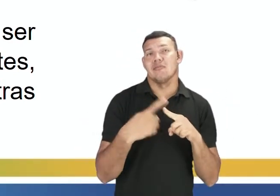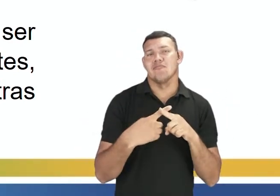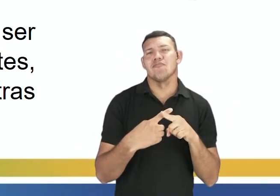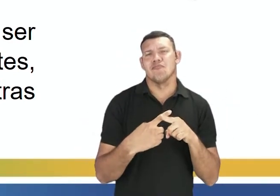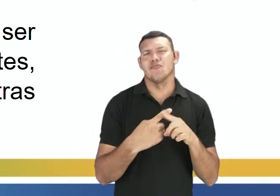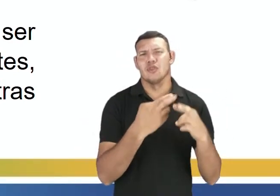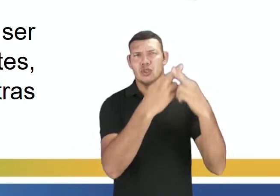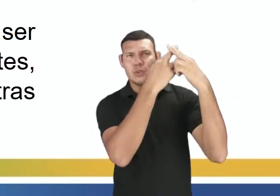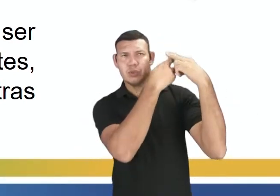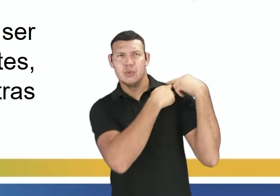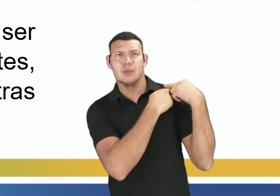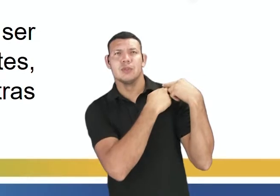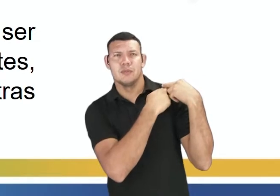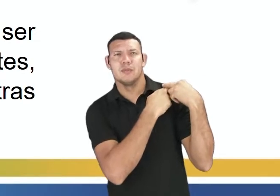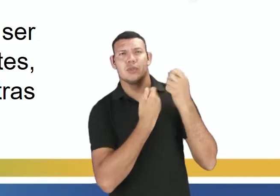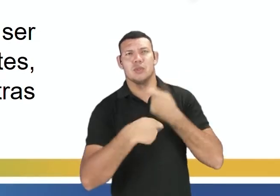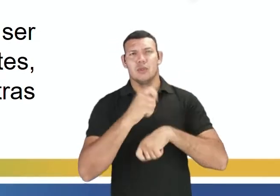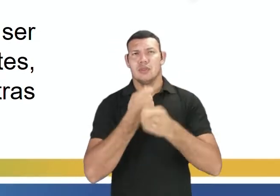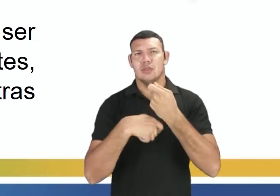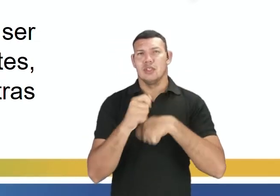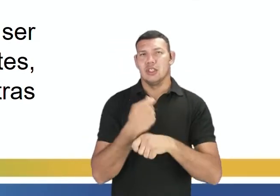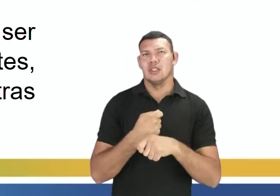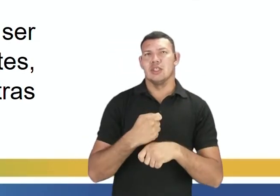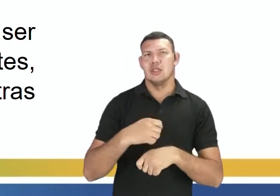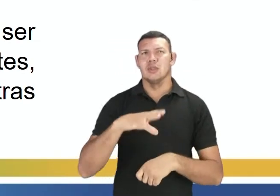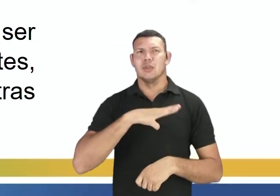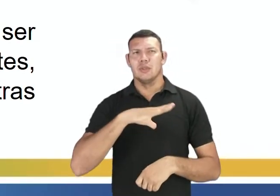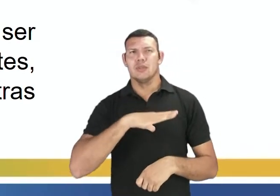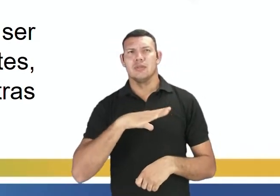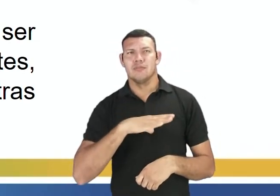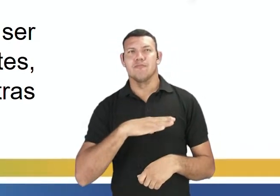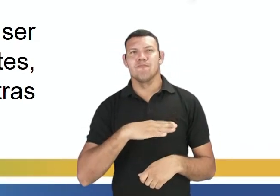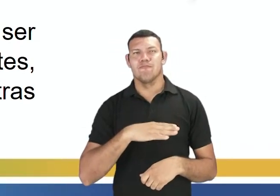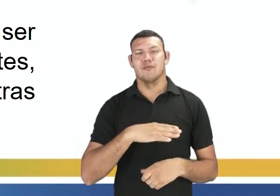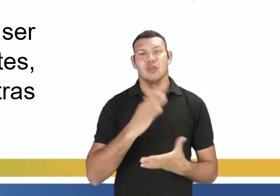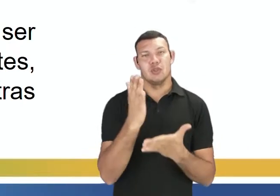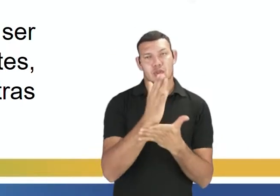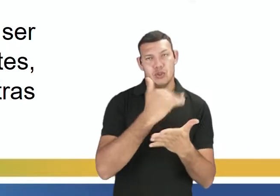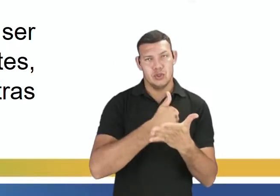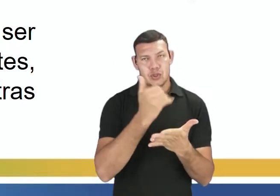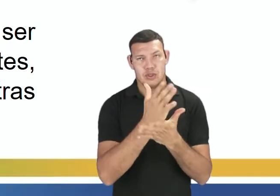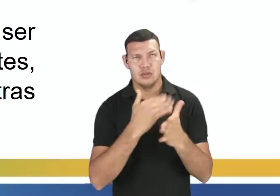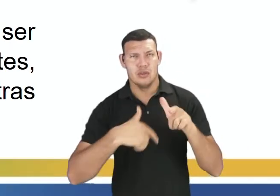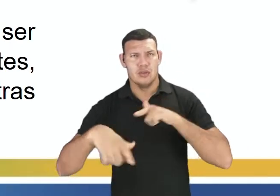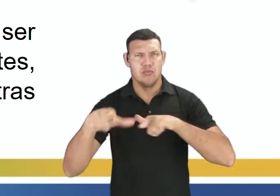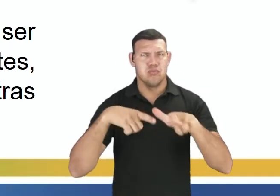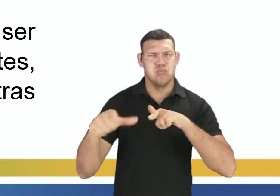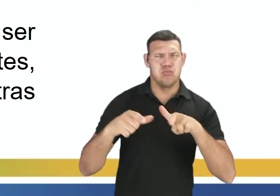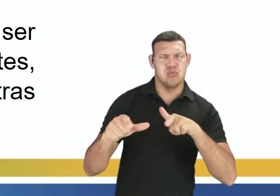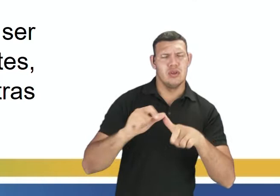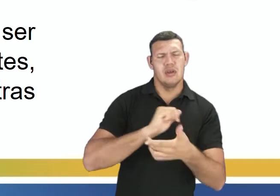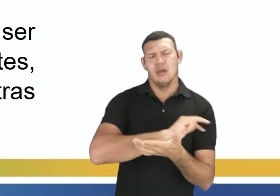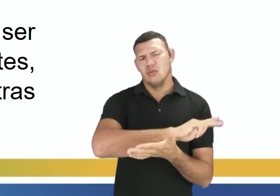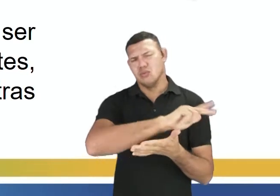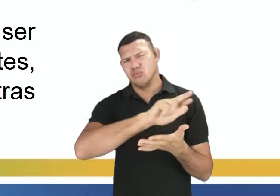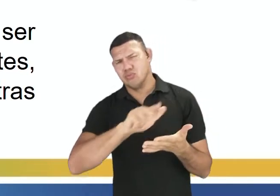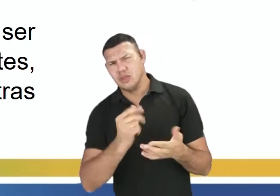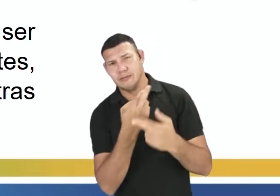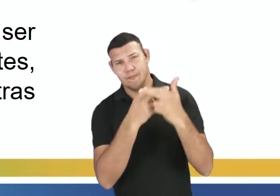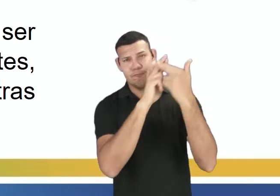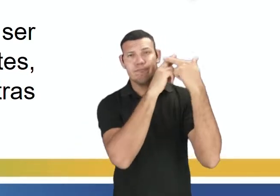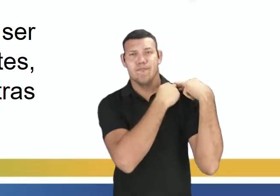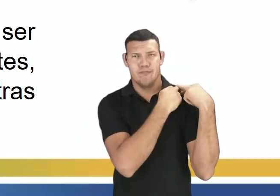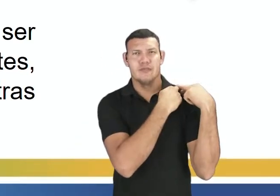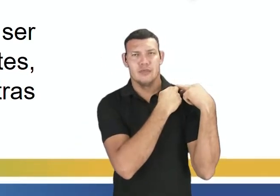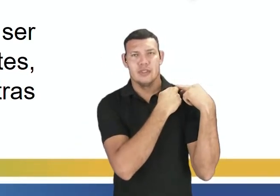dentro de uma logística, seja de uma lógica de divisão de trabalho. Uma cidade pode manter diferentes funções, ainda que a